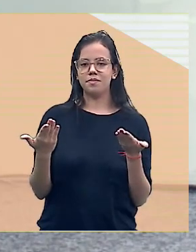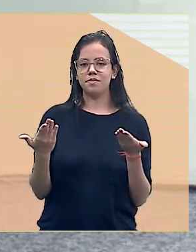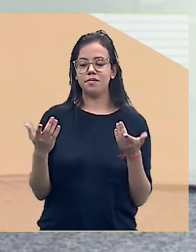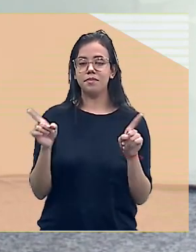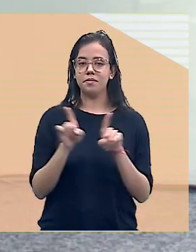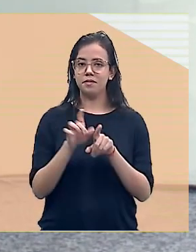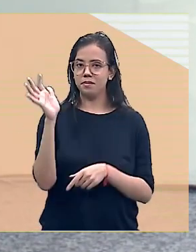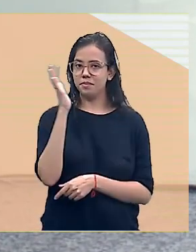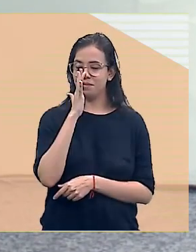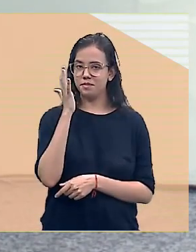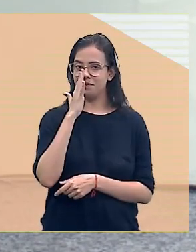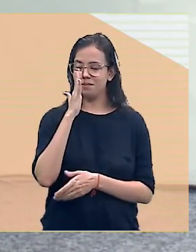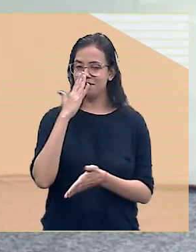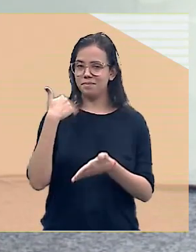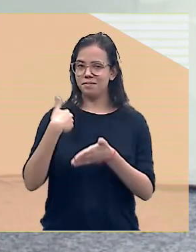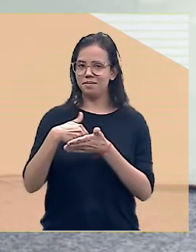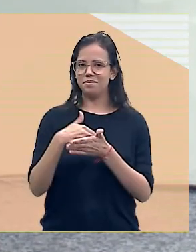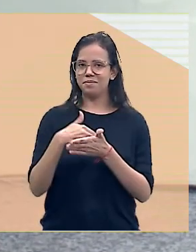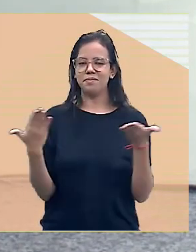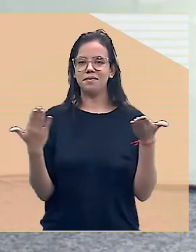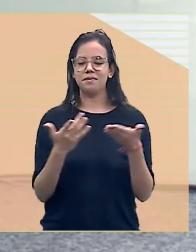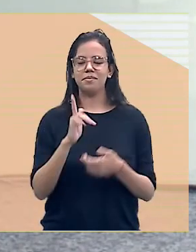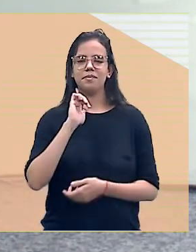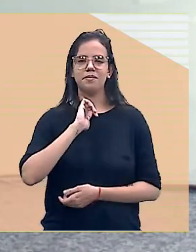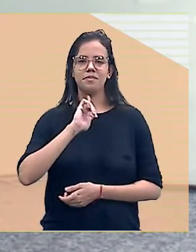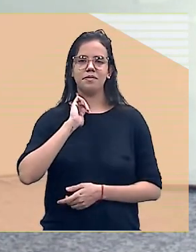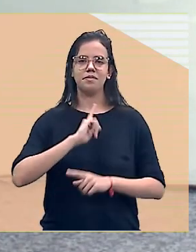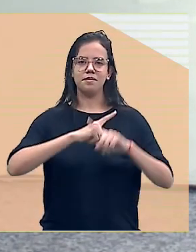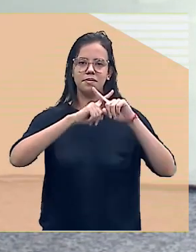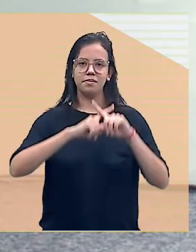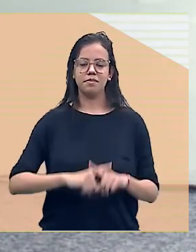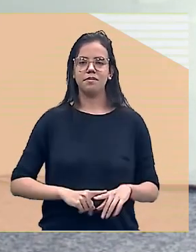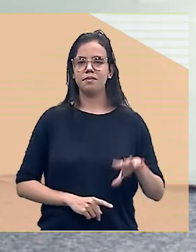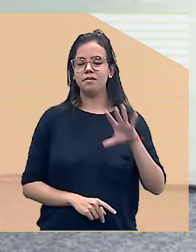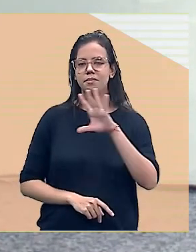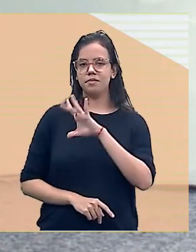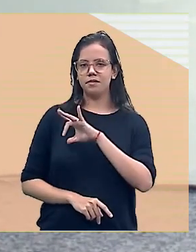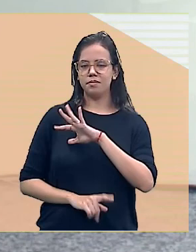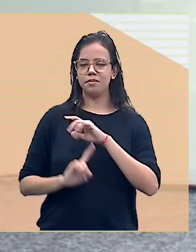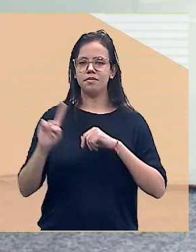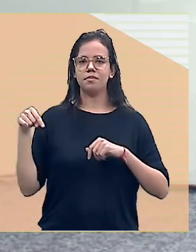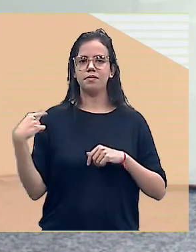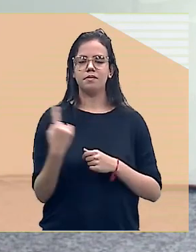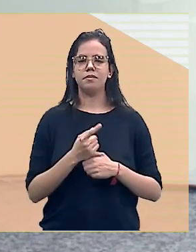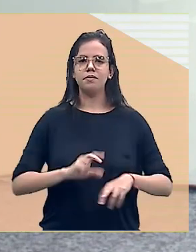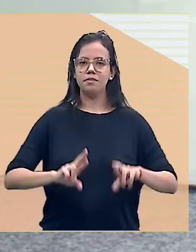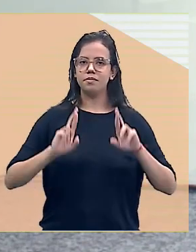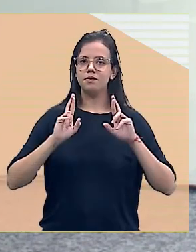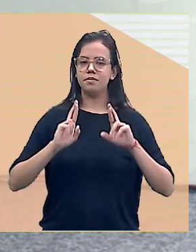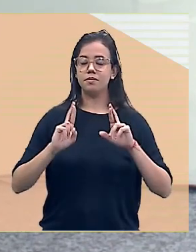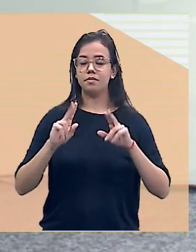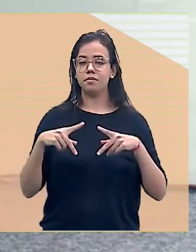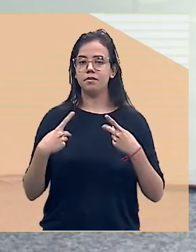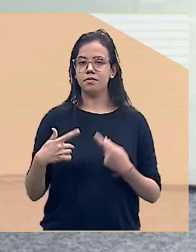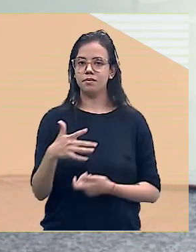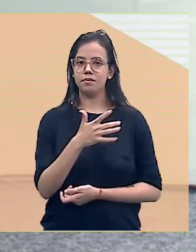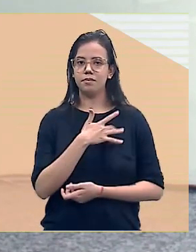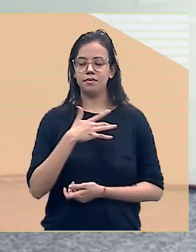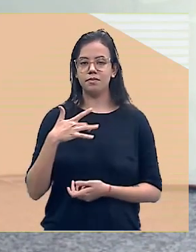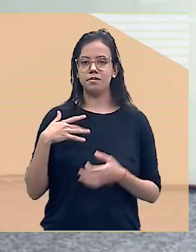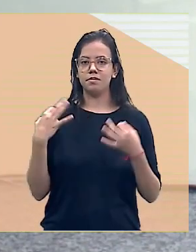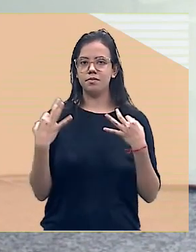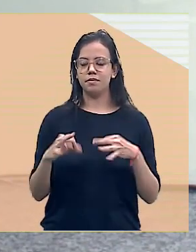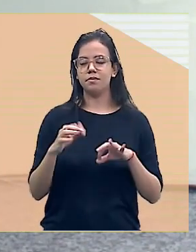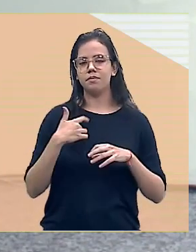vocês assistam jogaço hoje né Flamengo Tá certo e Corinthians vamos torcer de forma saudável